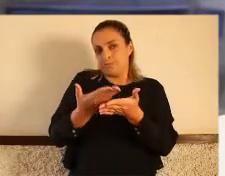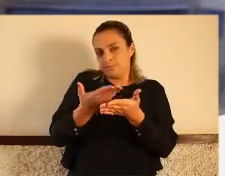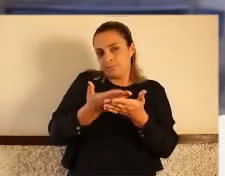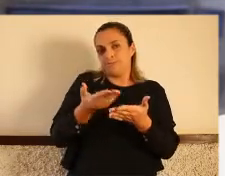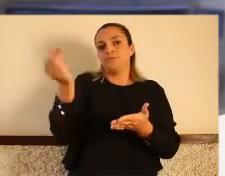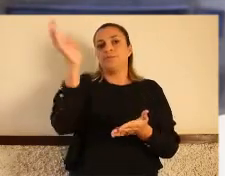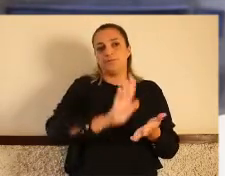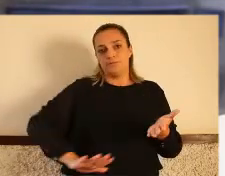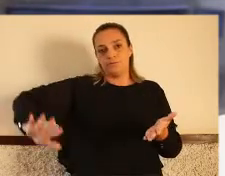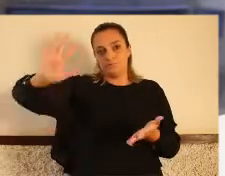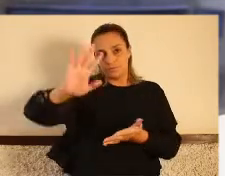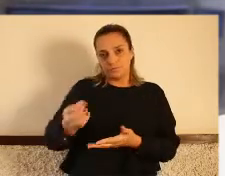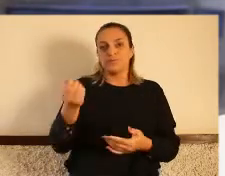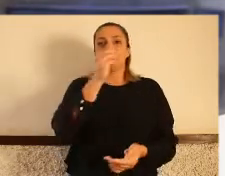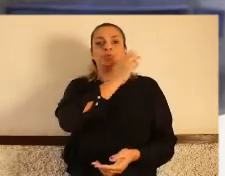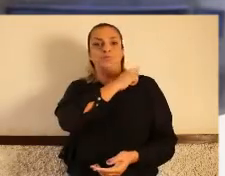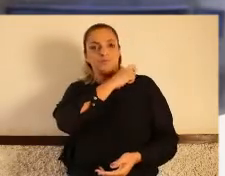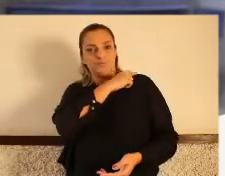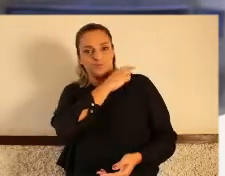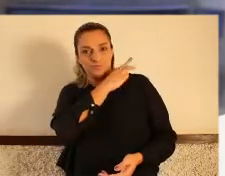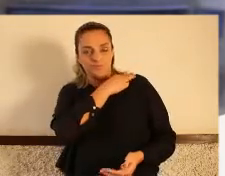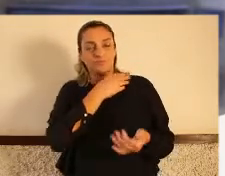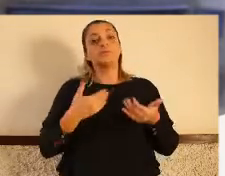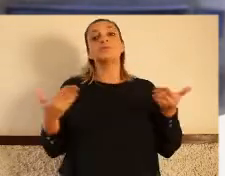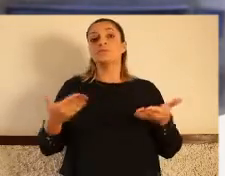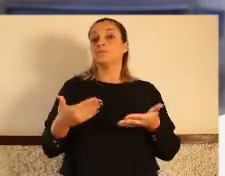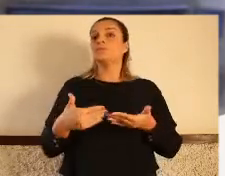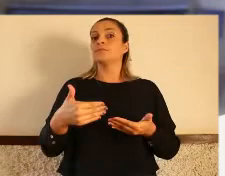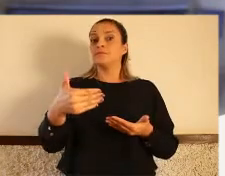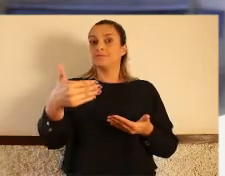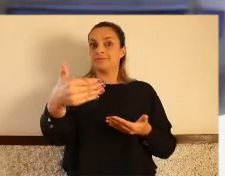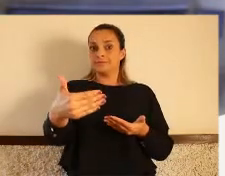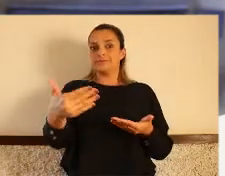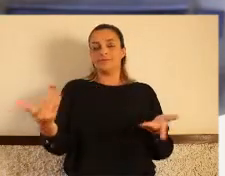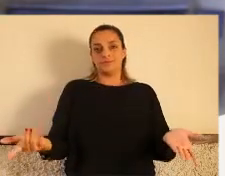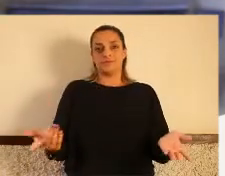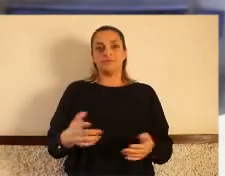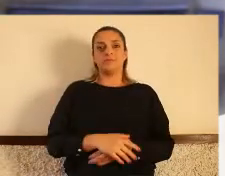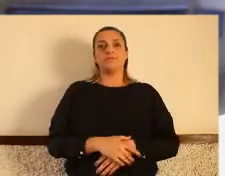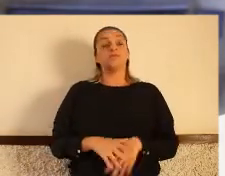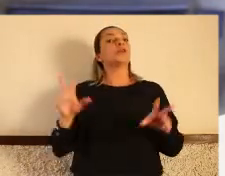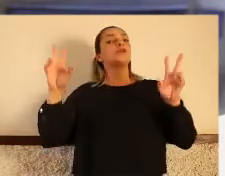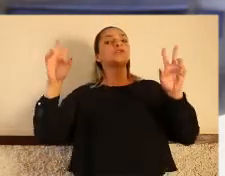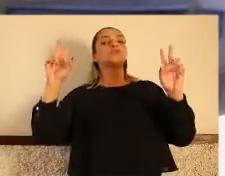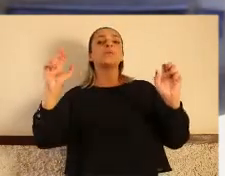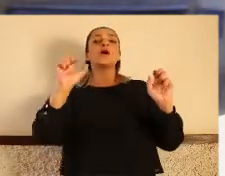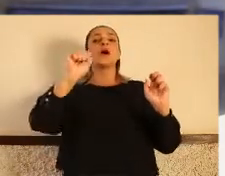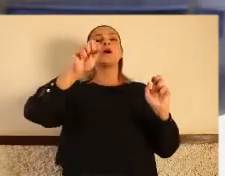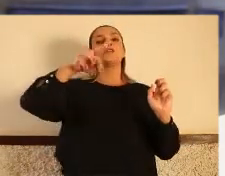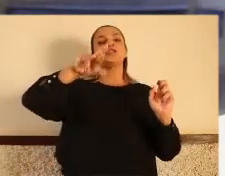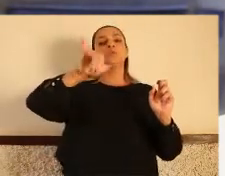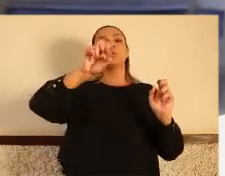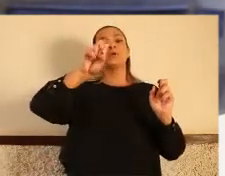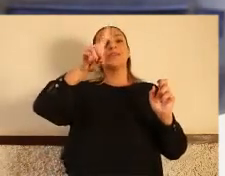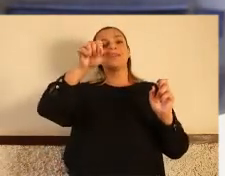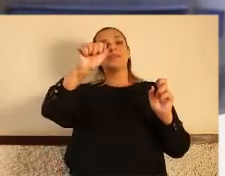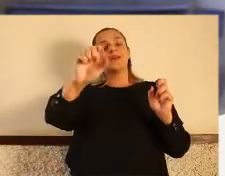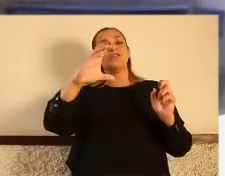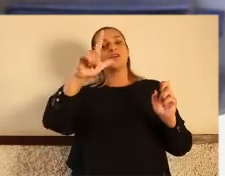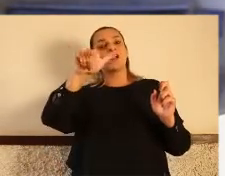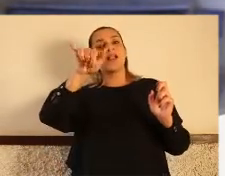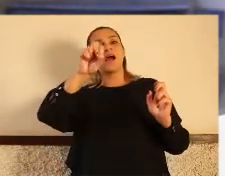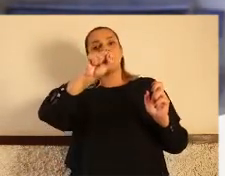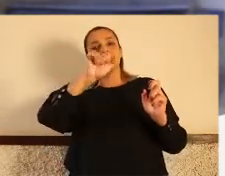do Ensino Médio. Então, vamos começar pela chamada Antiguidade Clássica, que compreende